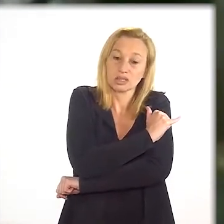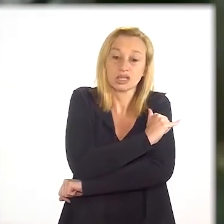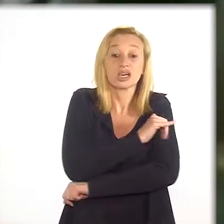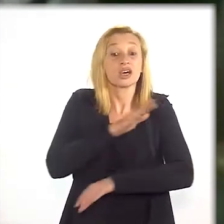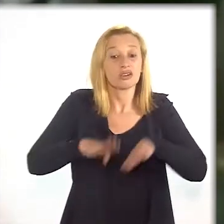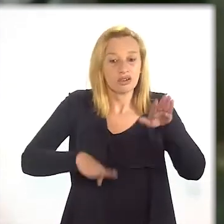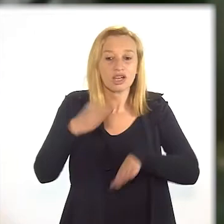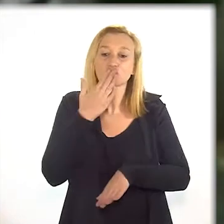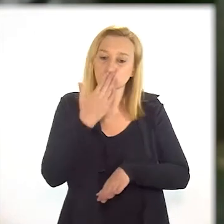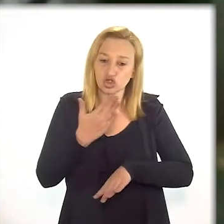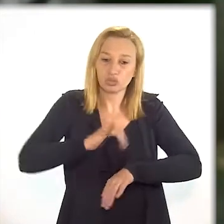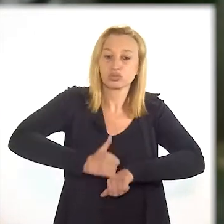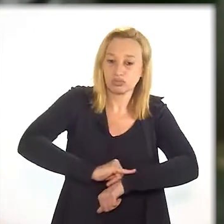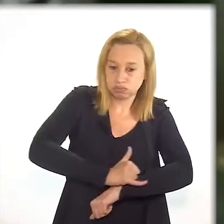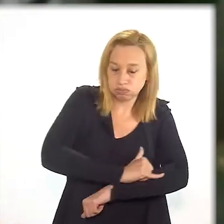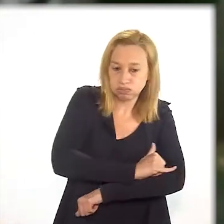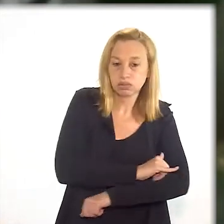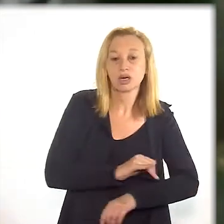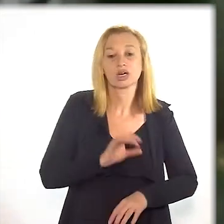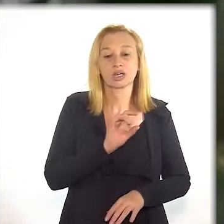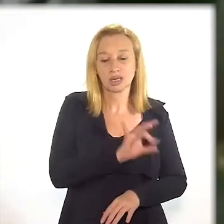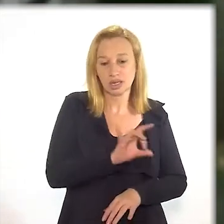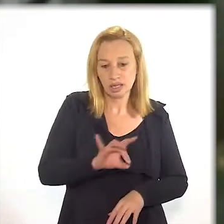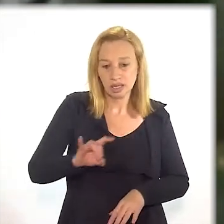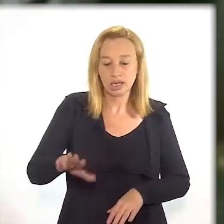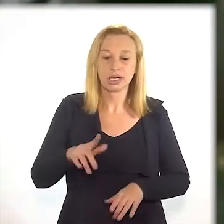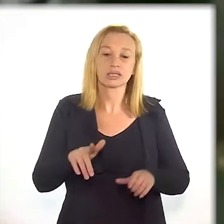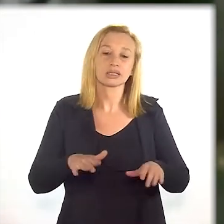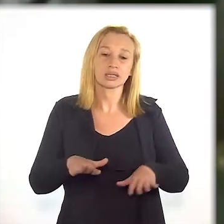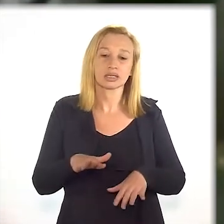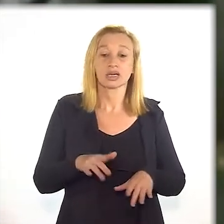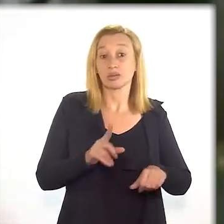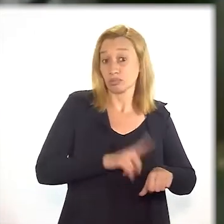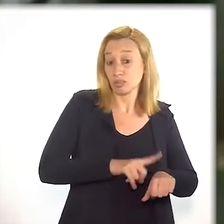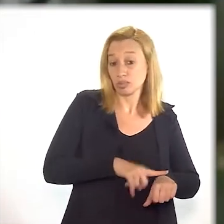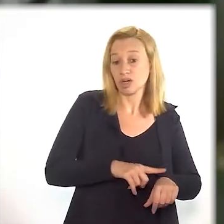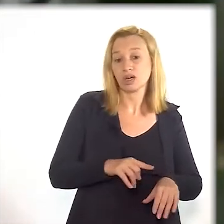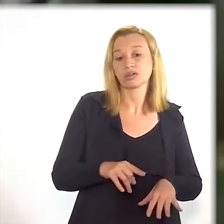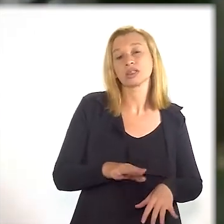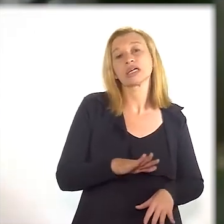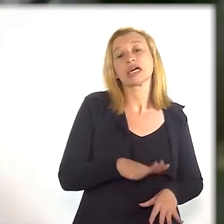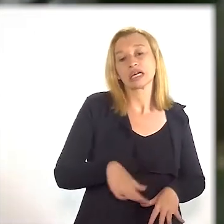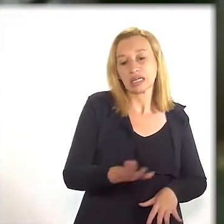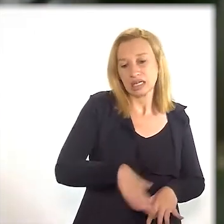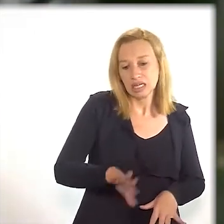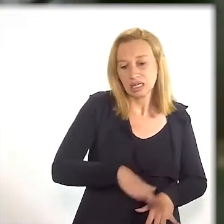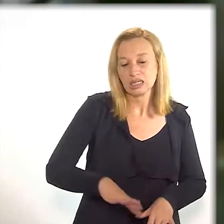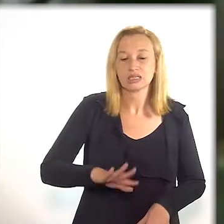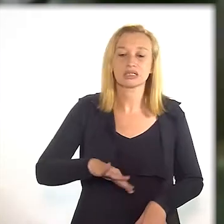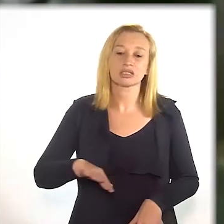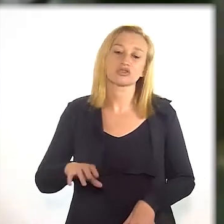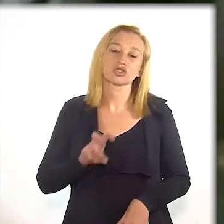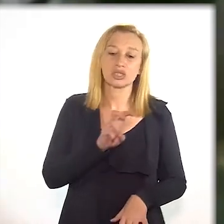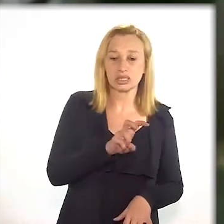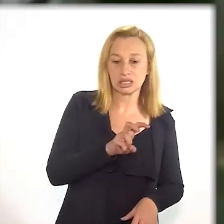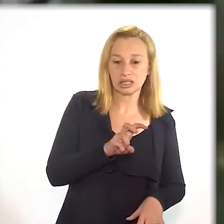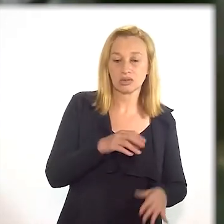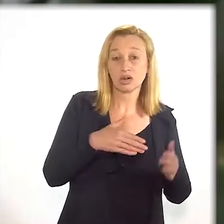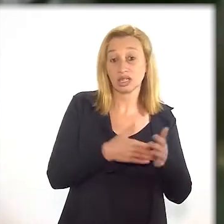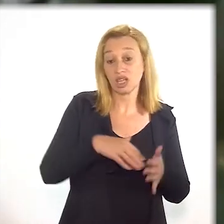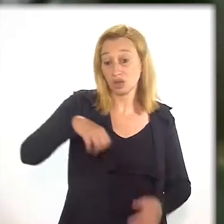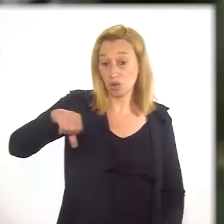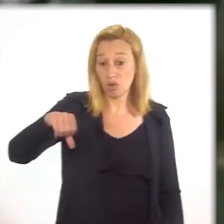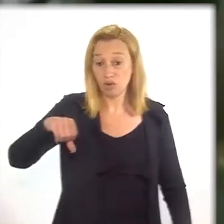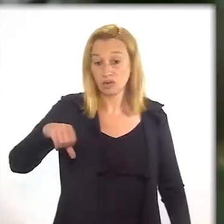grave. Então, em todas as faixas etárias, analisamos crianças menores, né, de 0 a 4 anos, crianças de 5 a